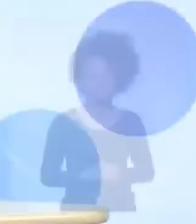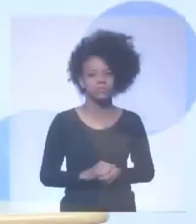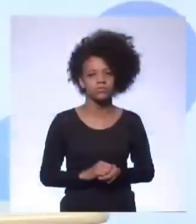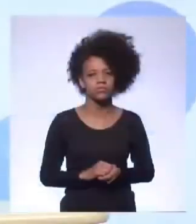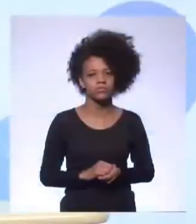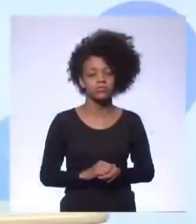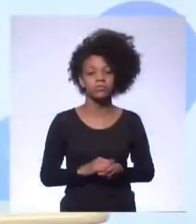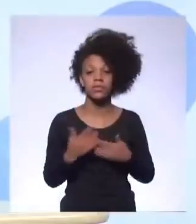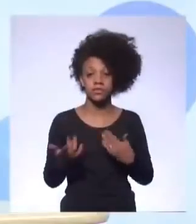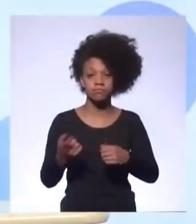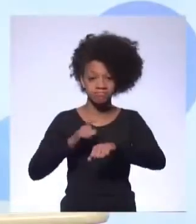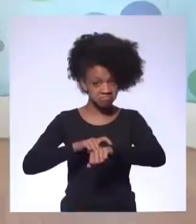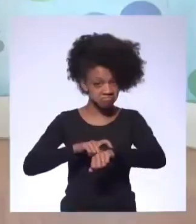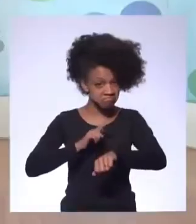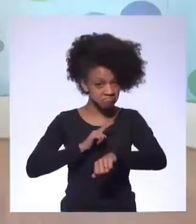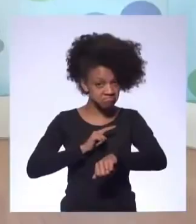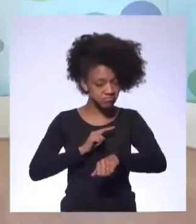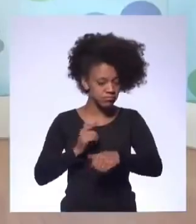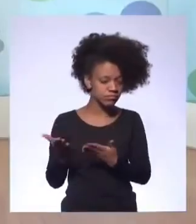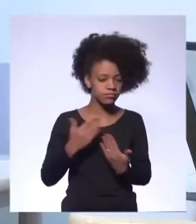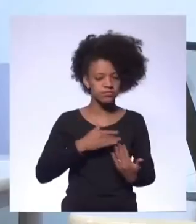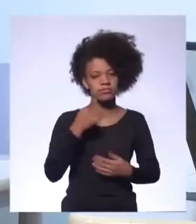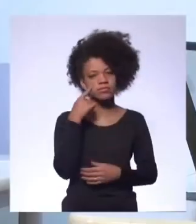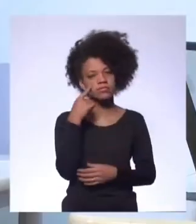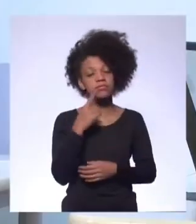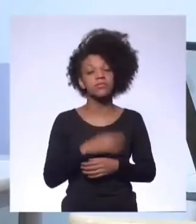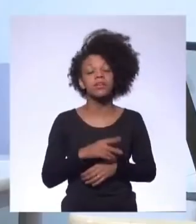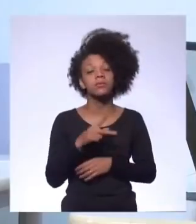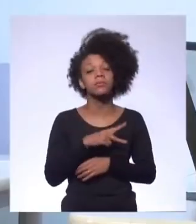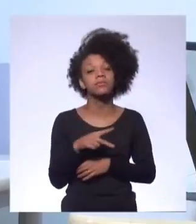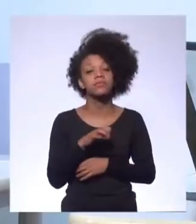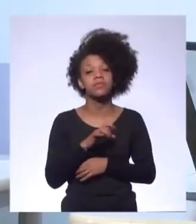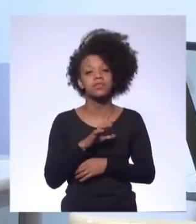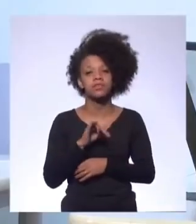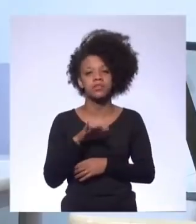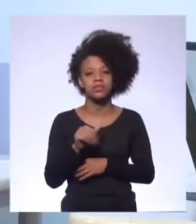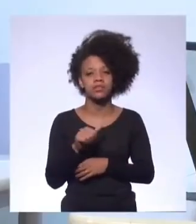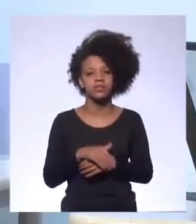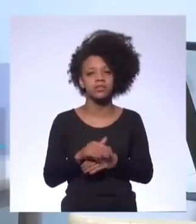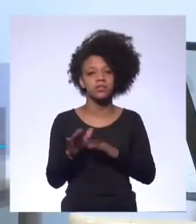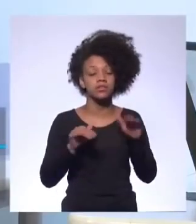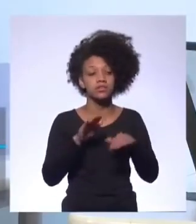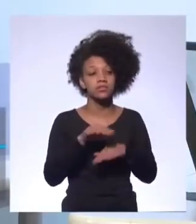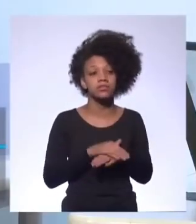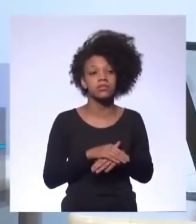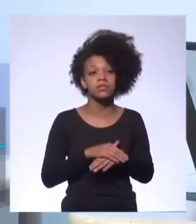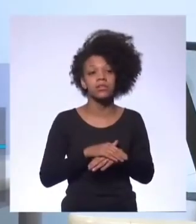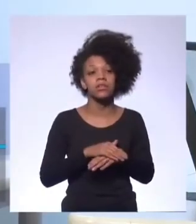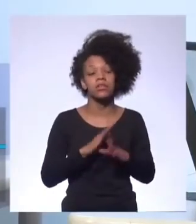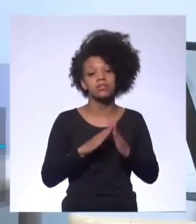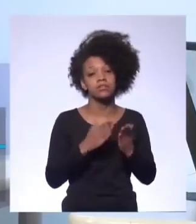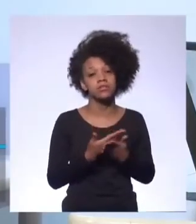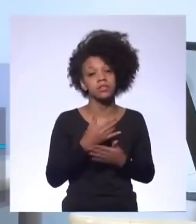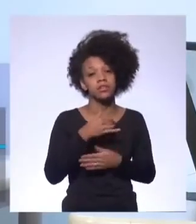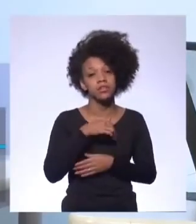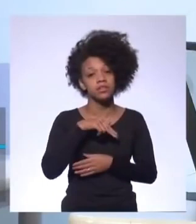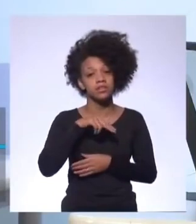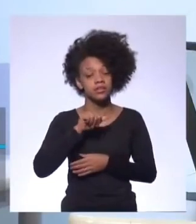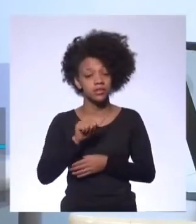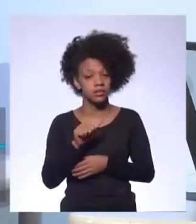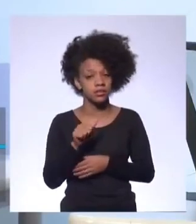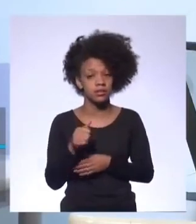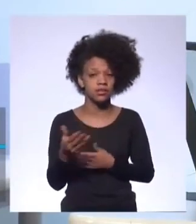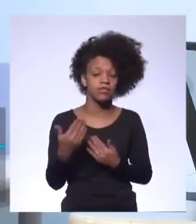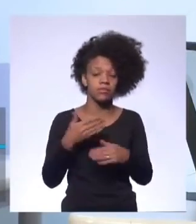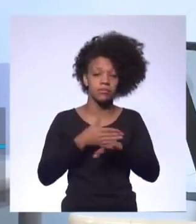E aí, Mônica, deu tempo? Bora! A professora Érica aqui chamando a galera do Iná. Bora participar, né, professora